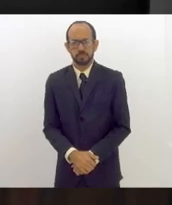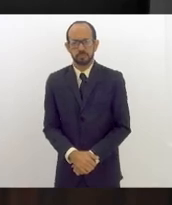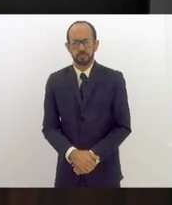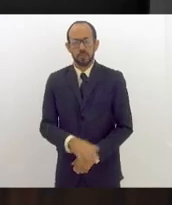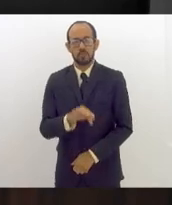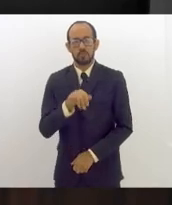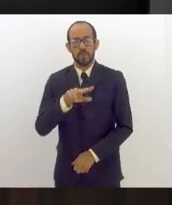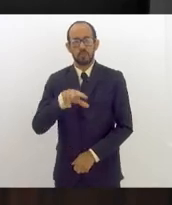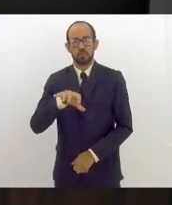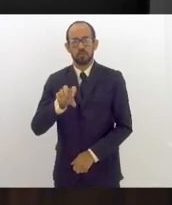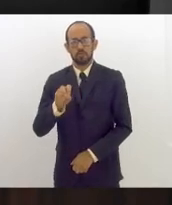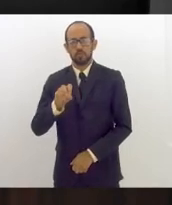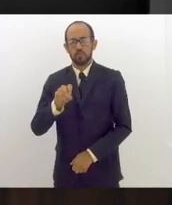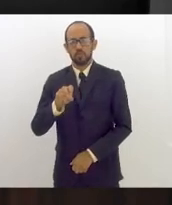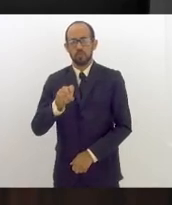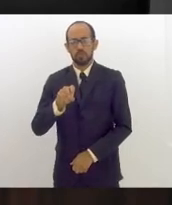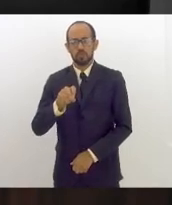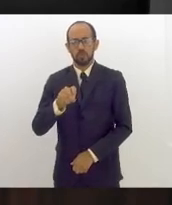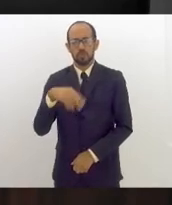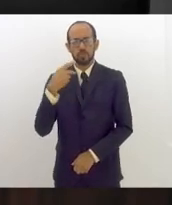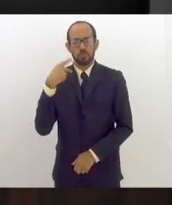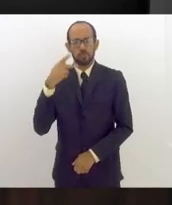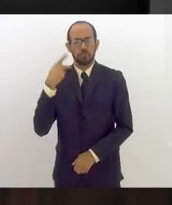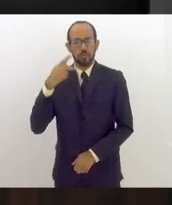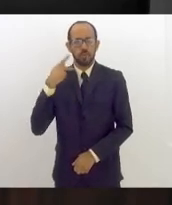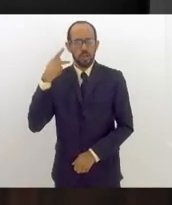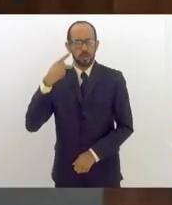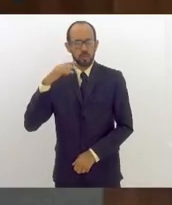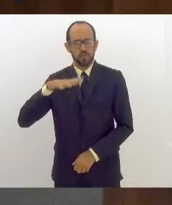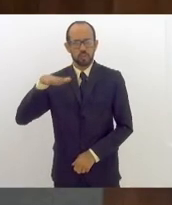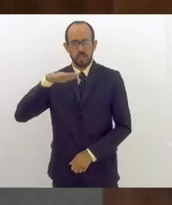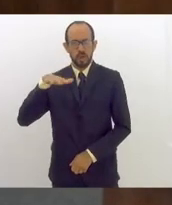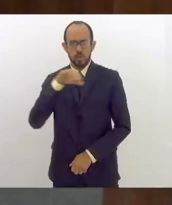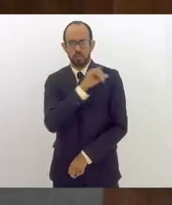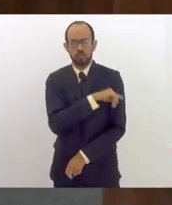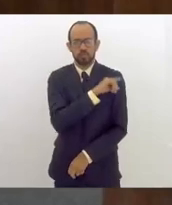Flávio vilhemas procurador-geral do Estado do Rio de Janeiro